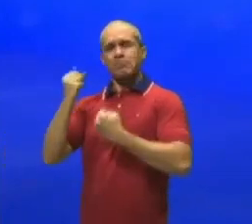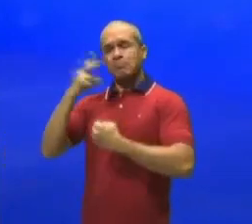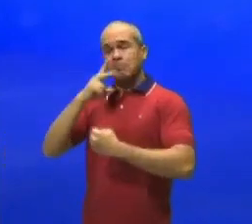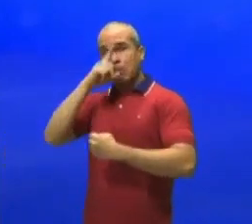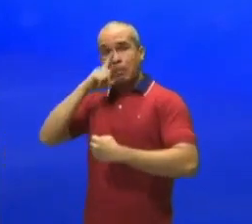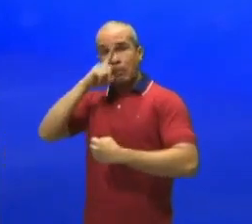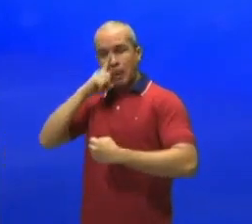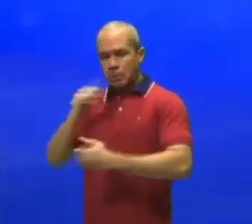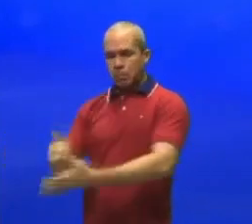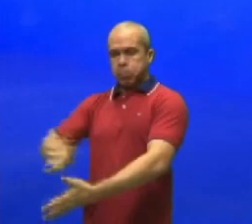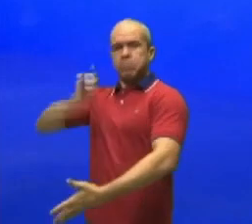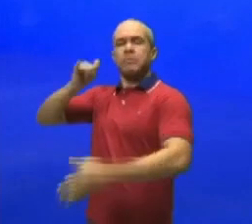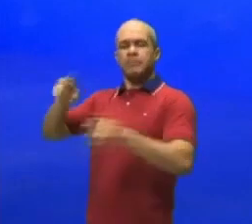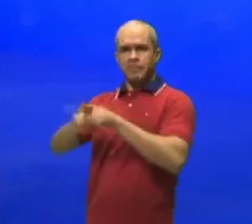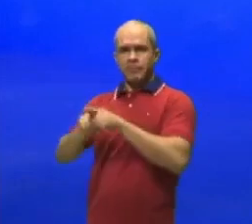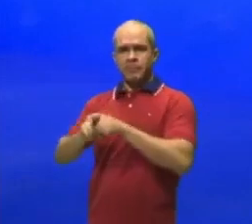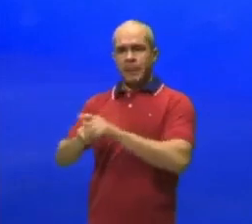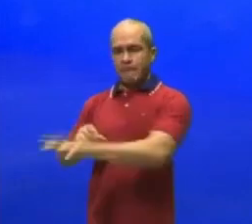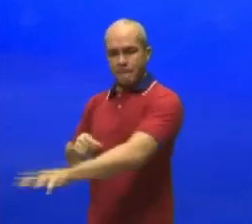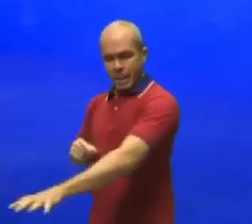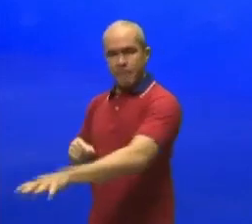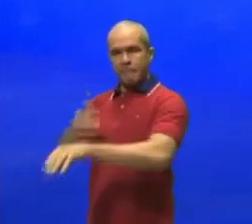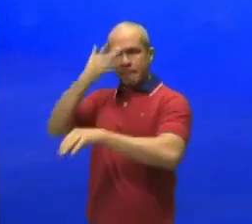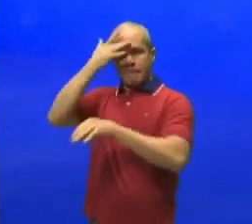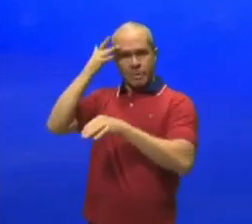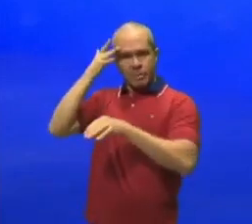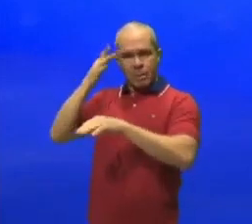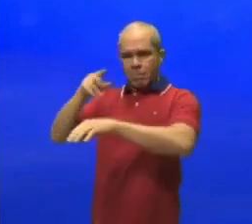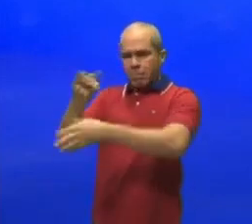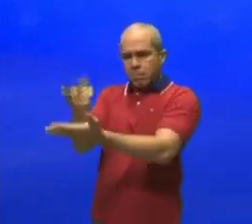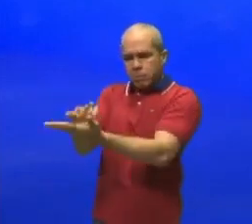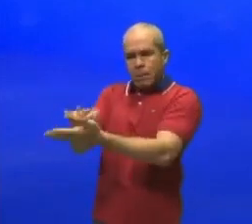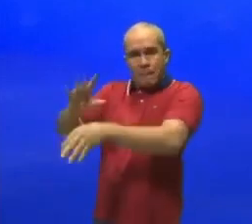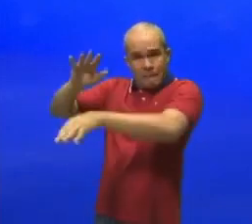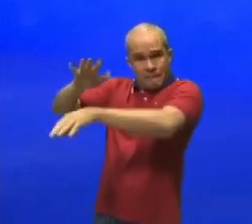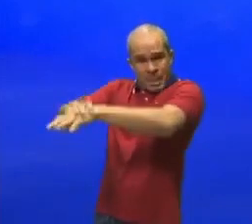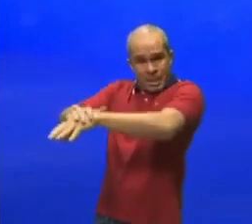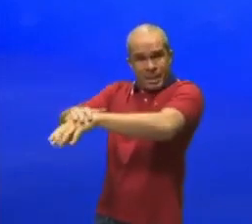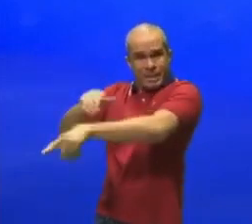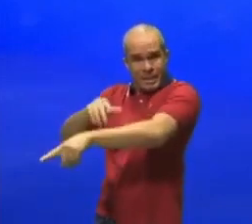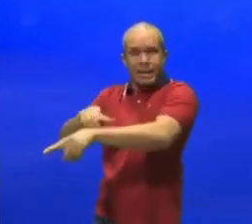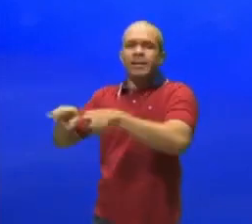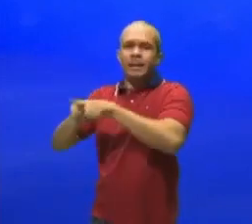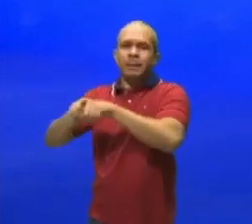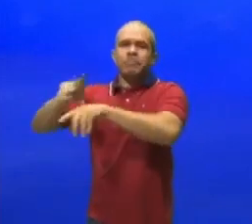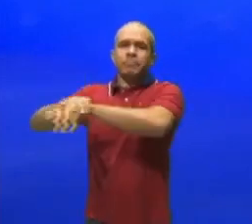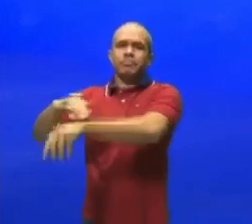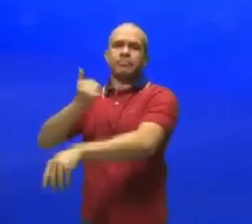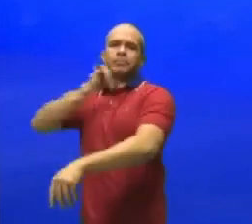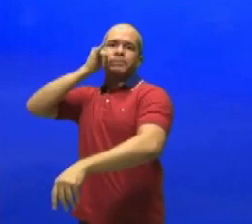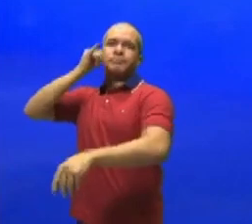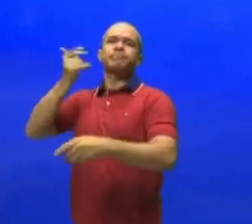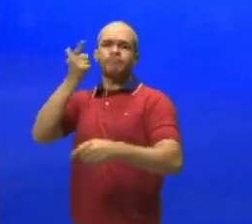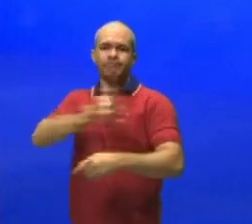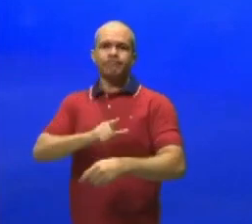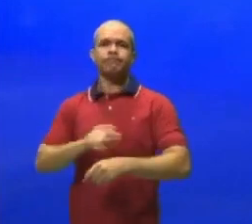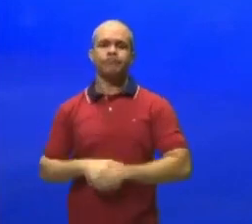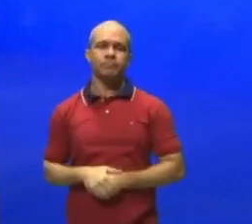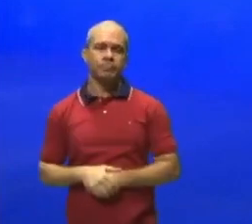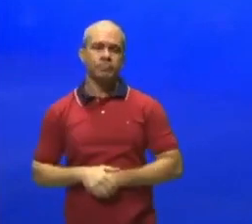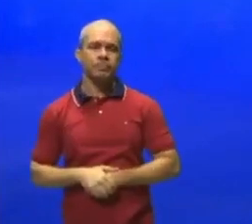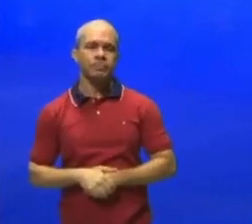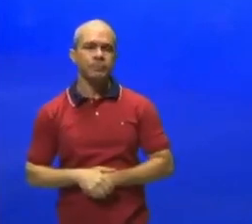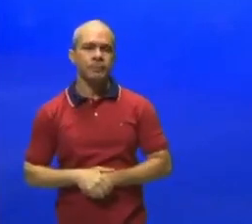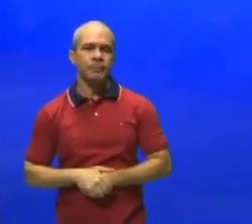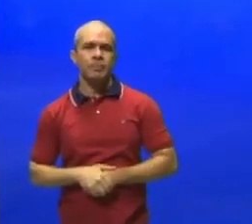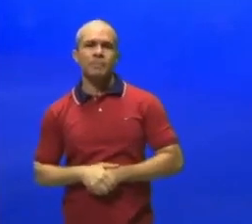elétrico. Beleza? Nunca toque uma pessoa que esteja pegando choque, senão você vai ficar preso lá também, pegando choque, ok? Então,